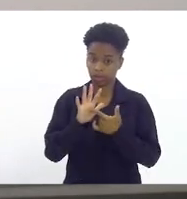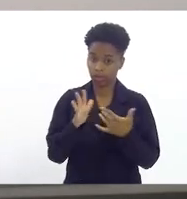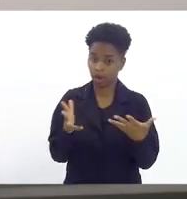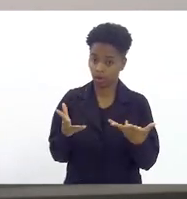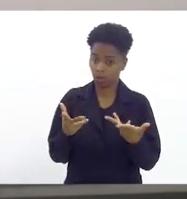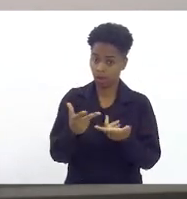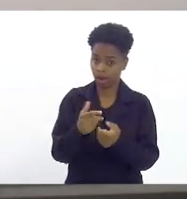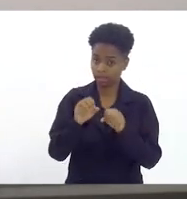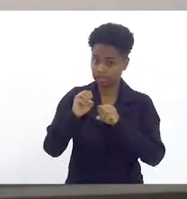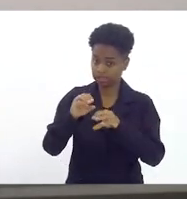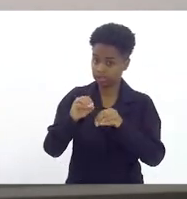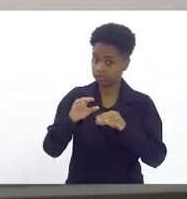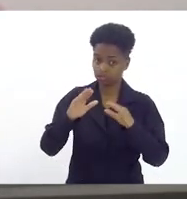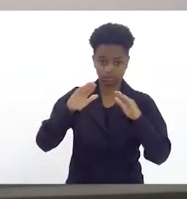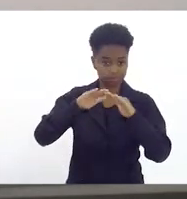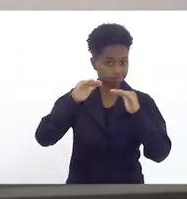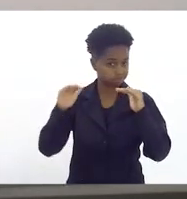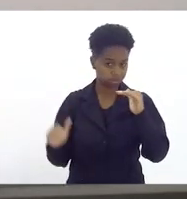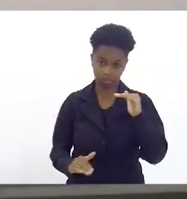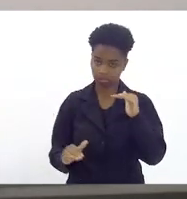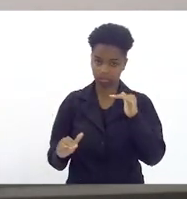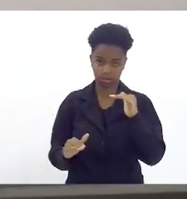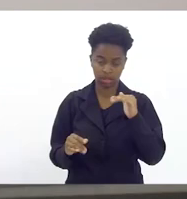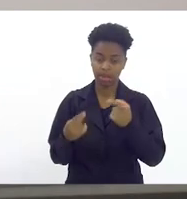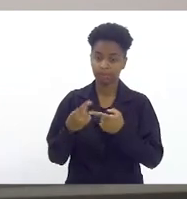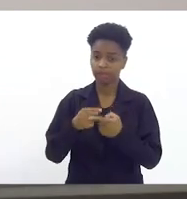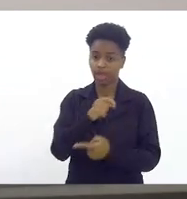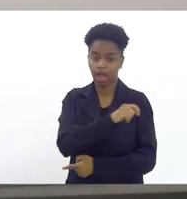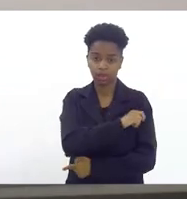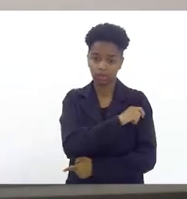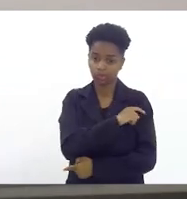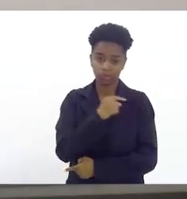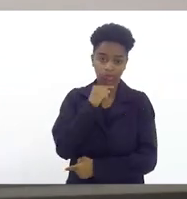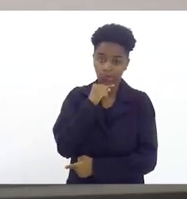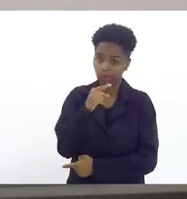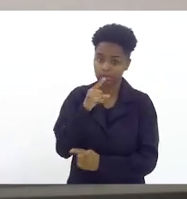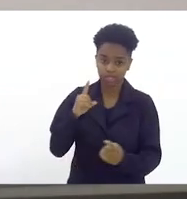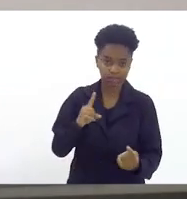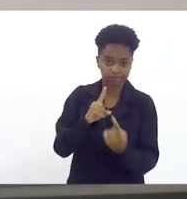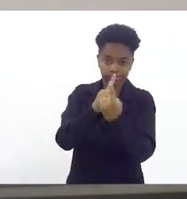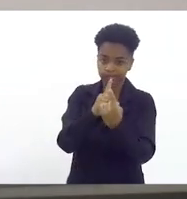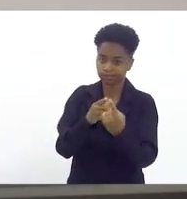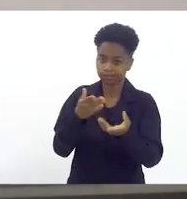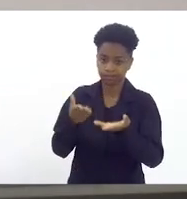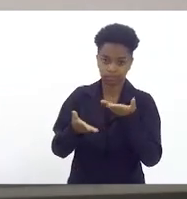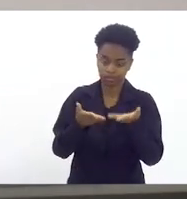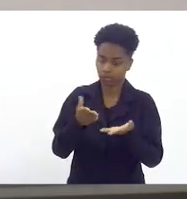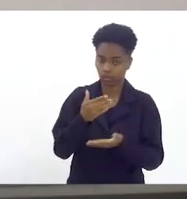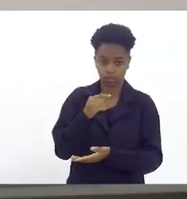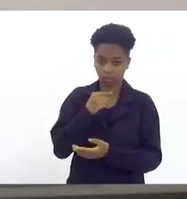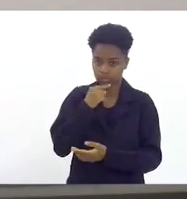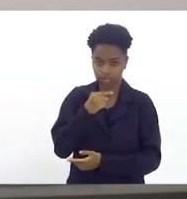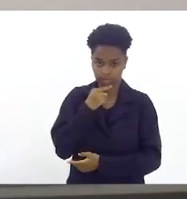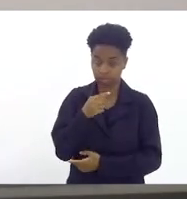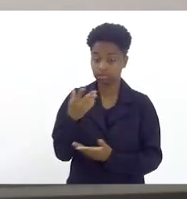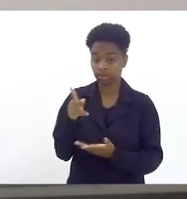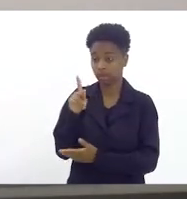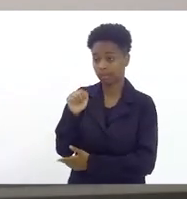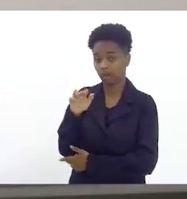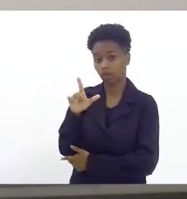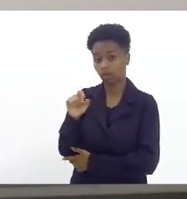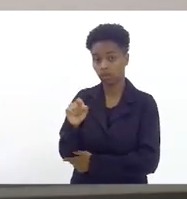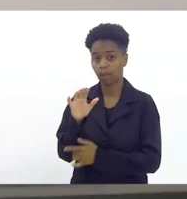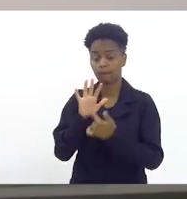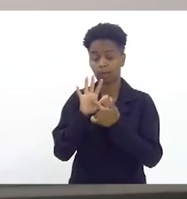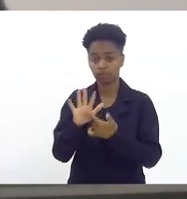ensino né de caiu o aluno dificilmente tem um atendimento presencial o Paulo apresentou ali